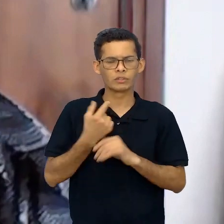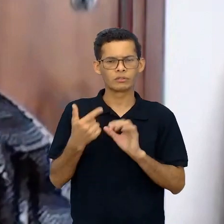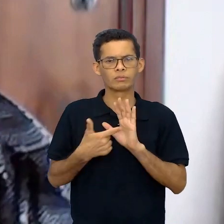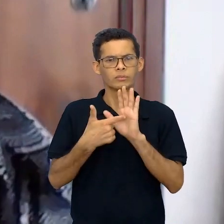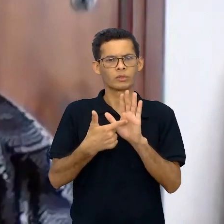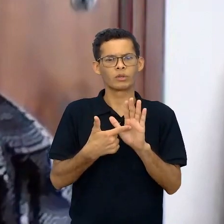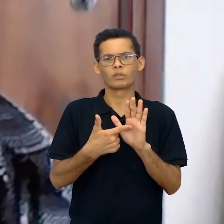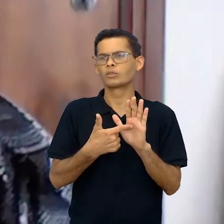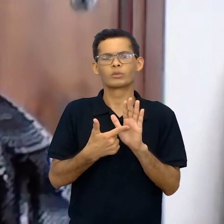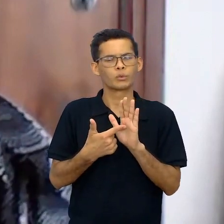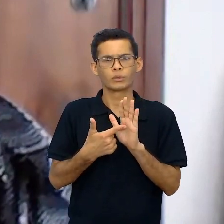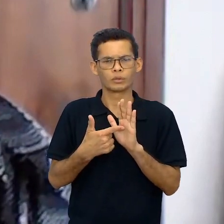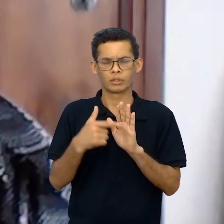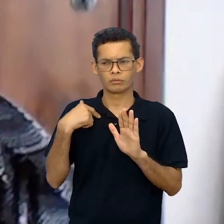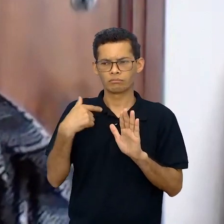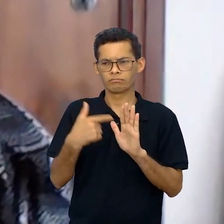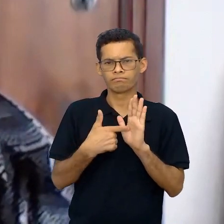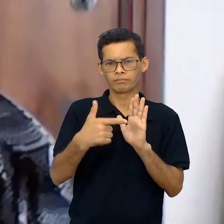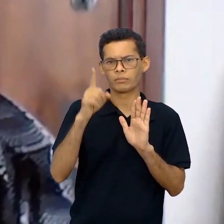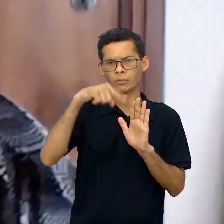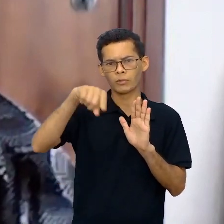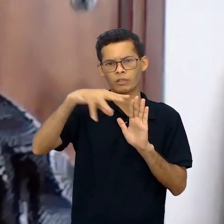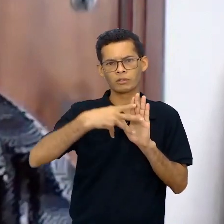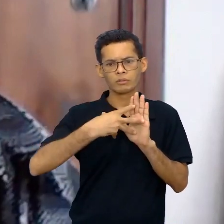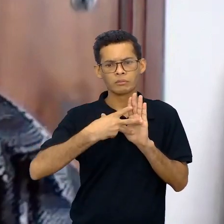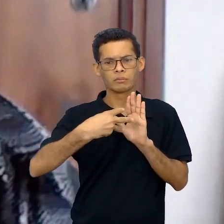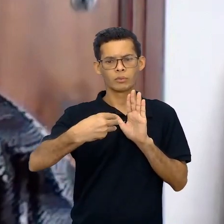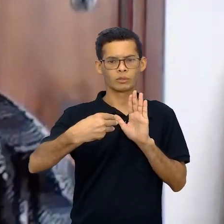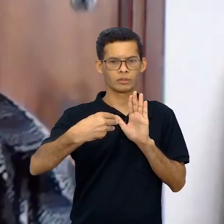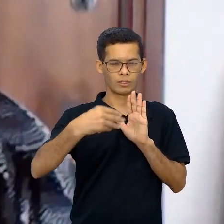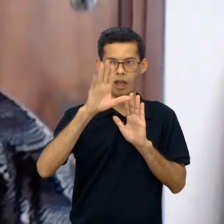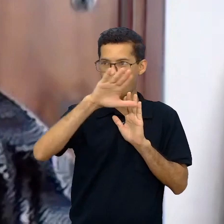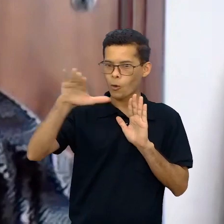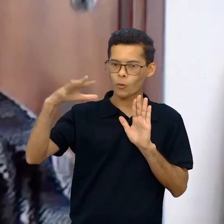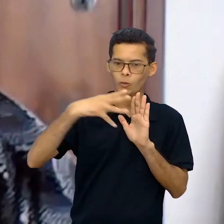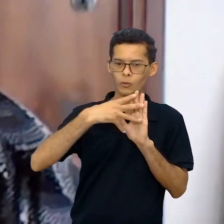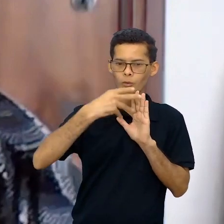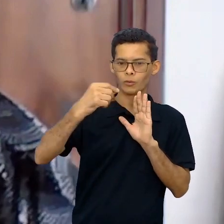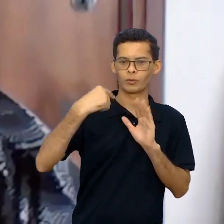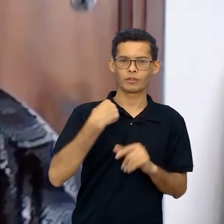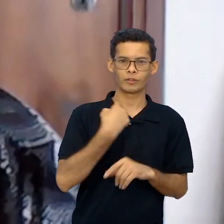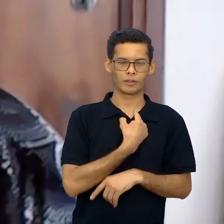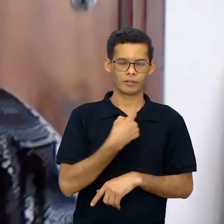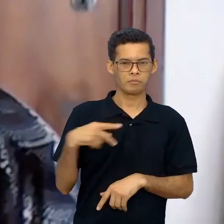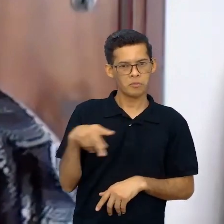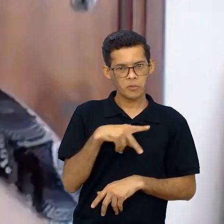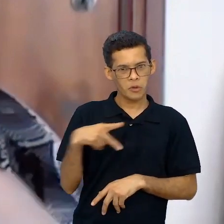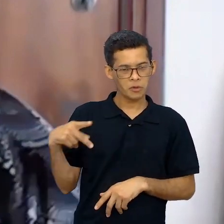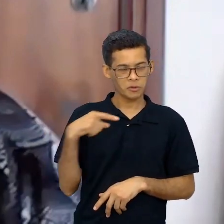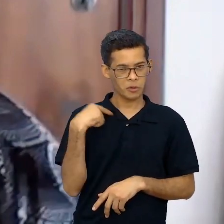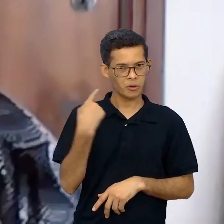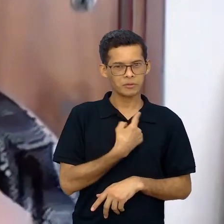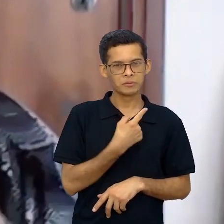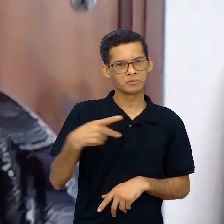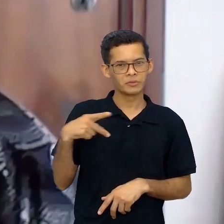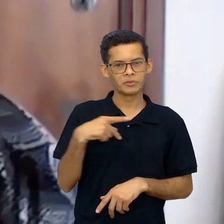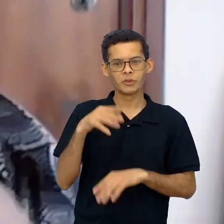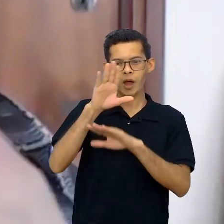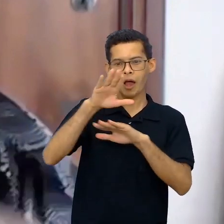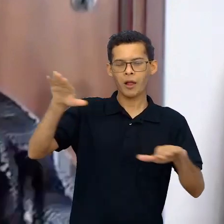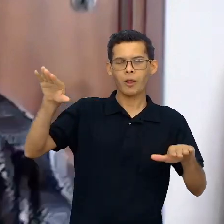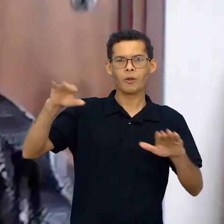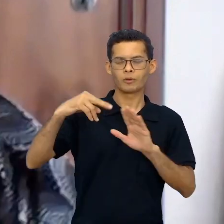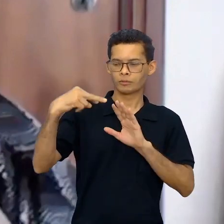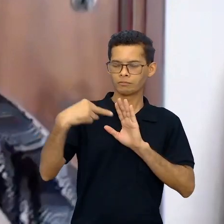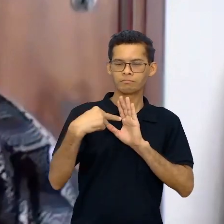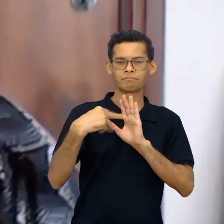eles, nós somos espelhos para eles. Isso eu tenho certeza, né? Muitos se espelham em nós para dar continuidade na